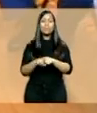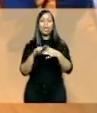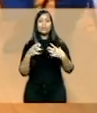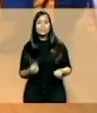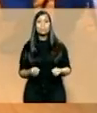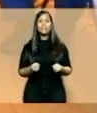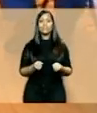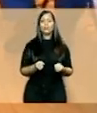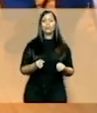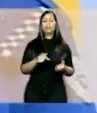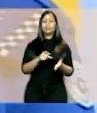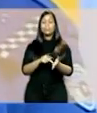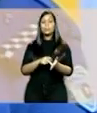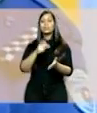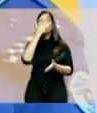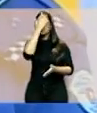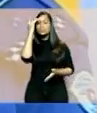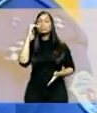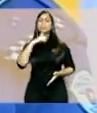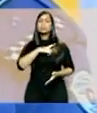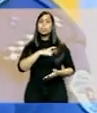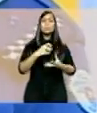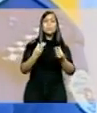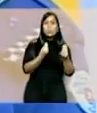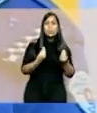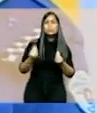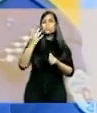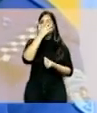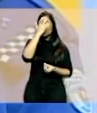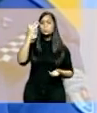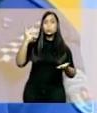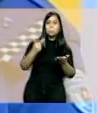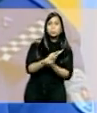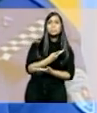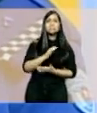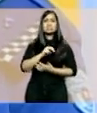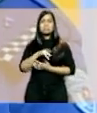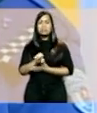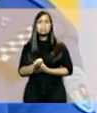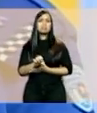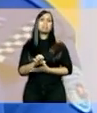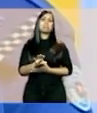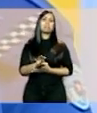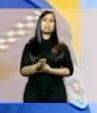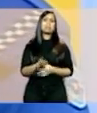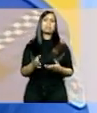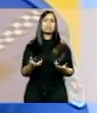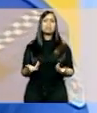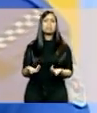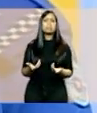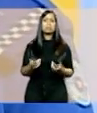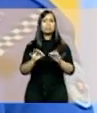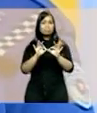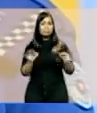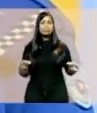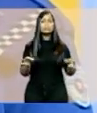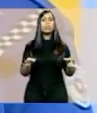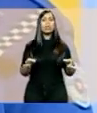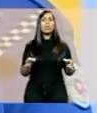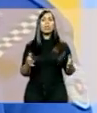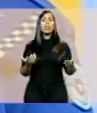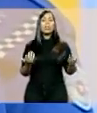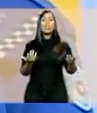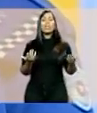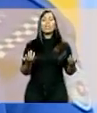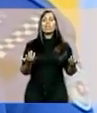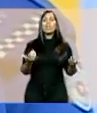aquelas pessoas, tem muita gente que cometem infrações como essa, que são de baixo potencial ofensivo, elas não têm